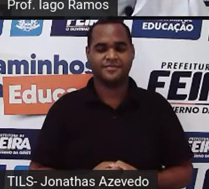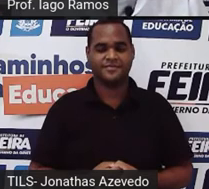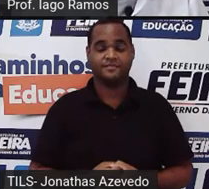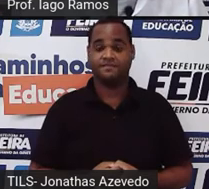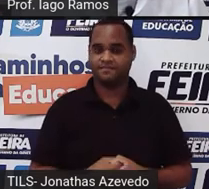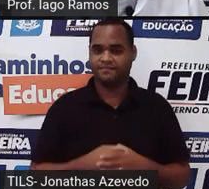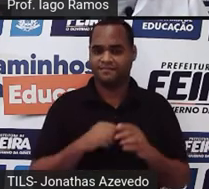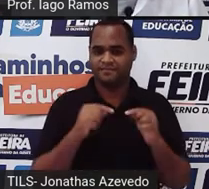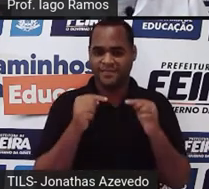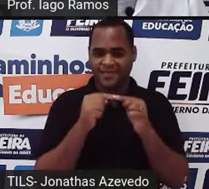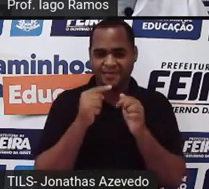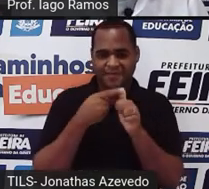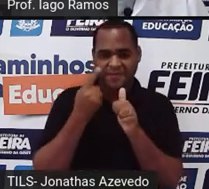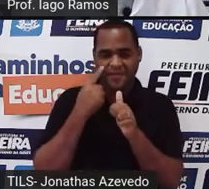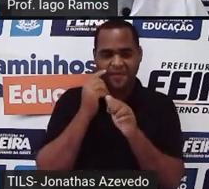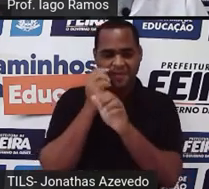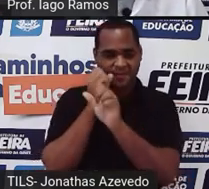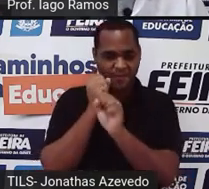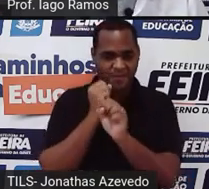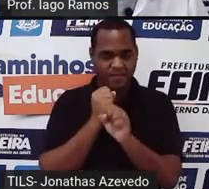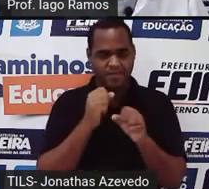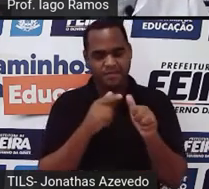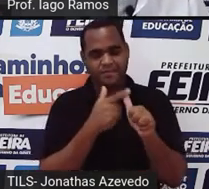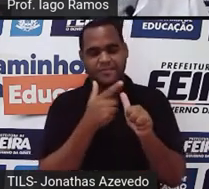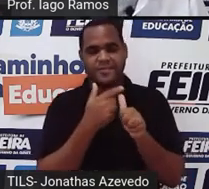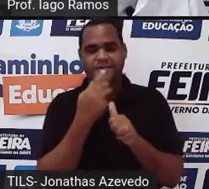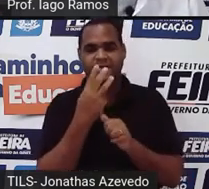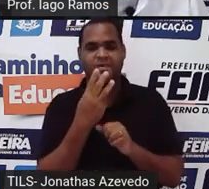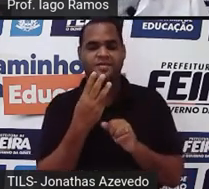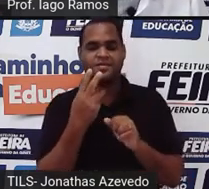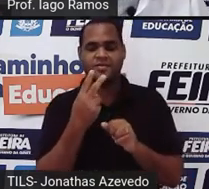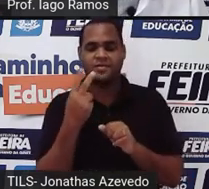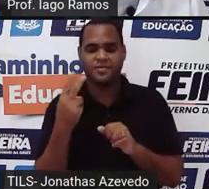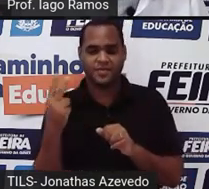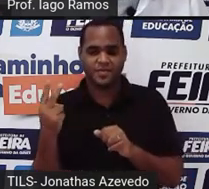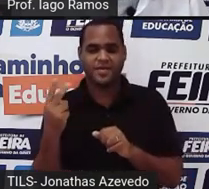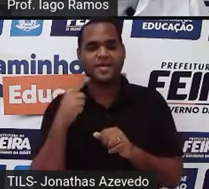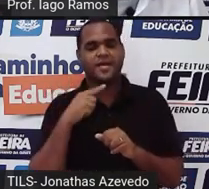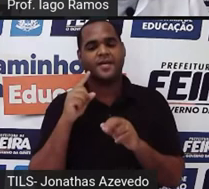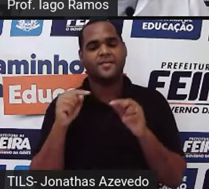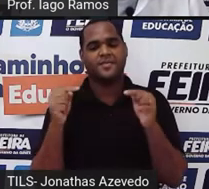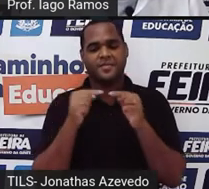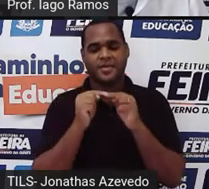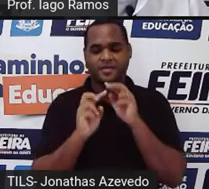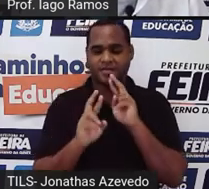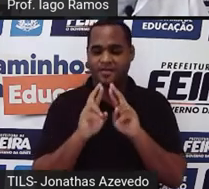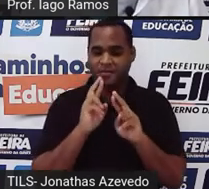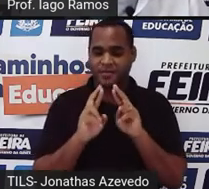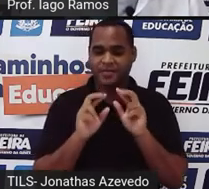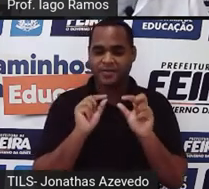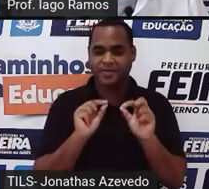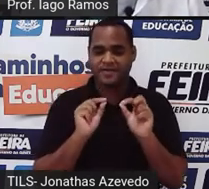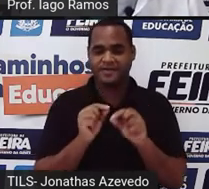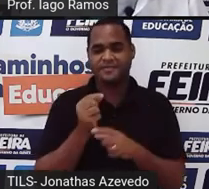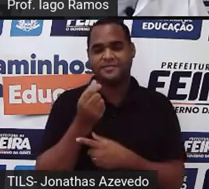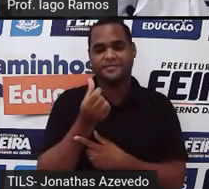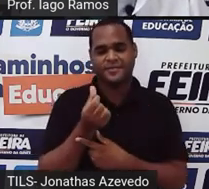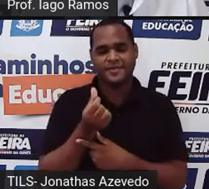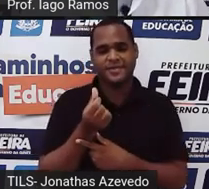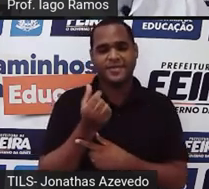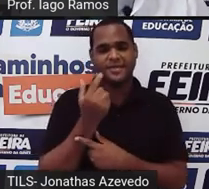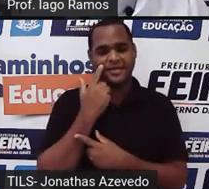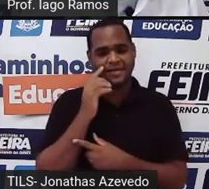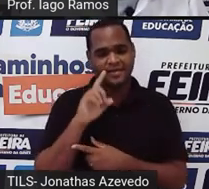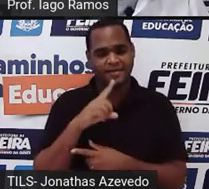E aí, quando a gente soma esses três números 2, temos como resultado 6. Então, a gente fica